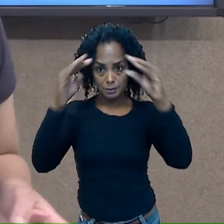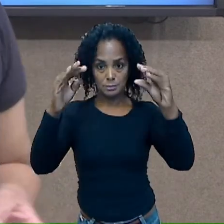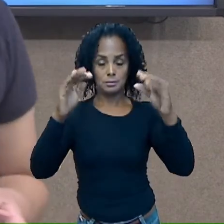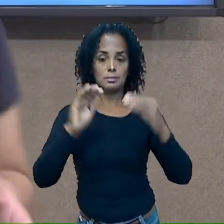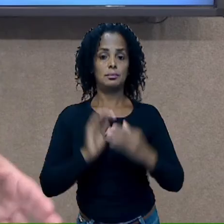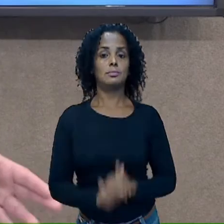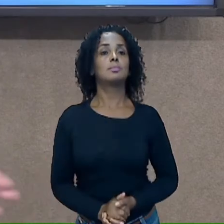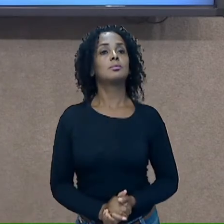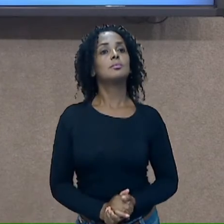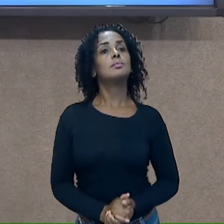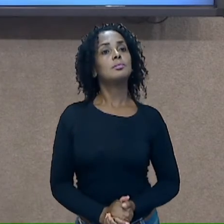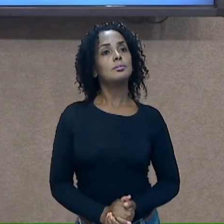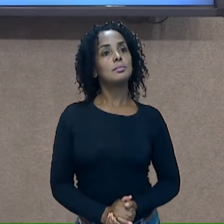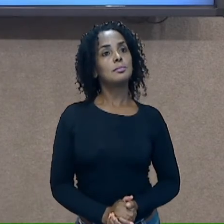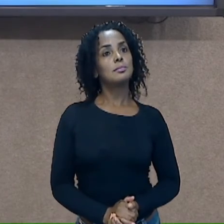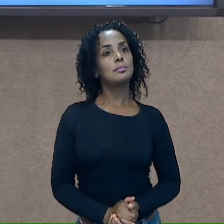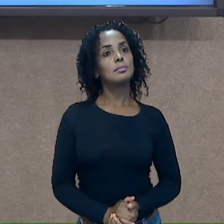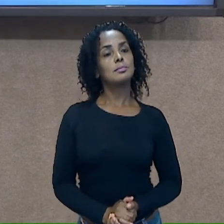hierarquia.